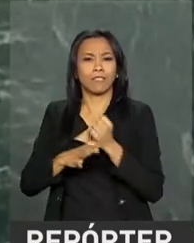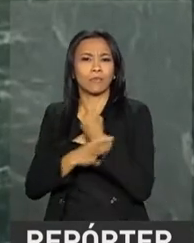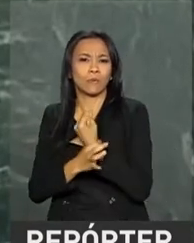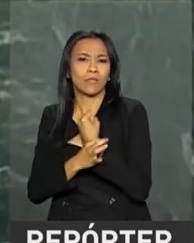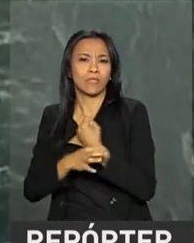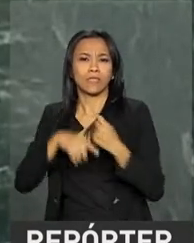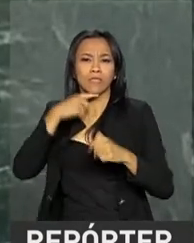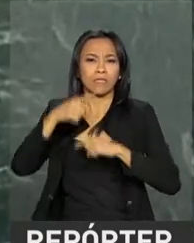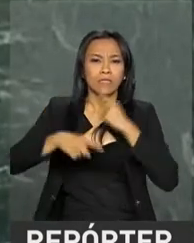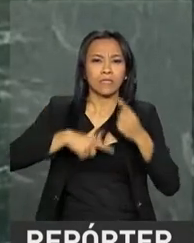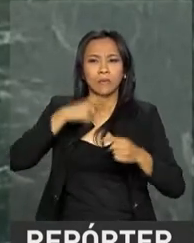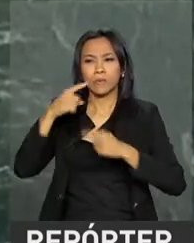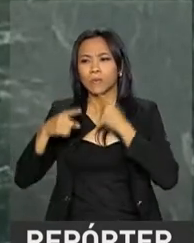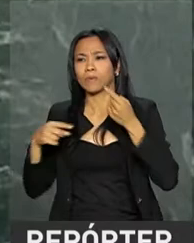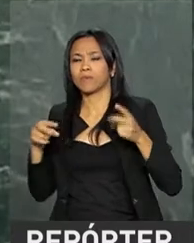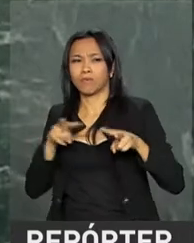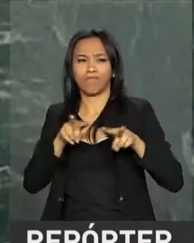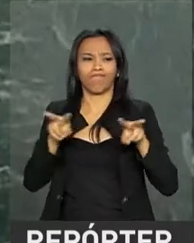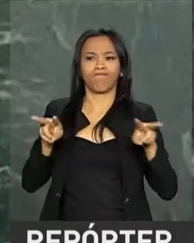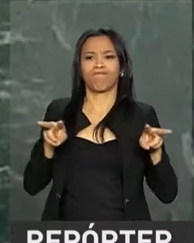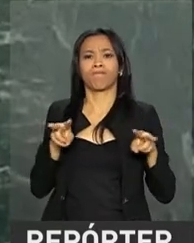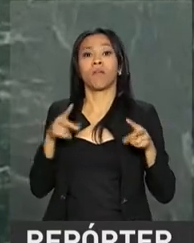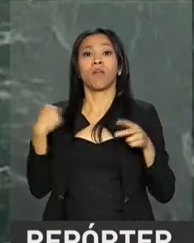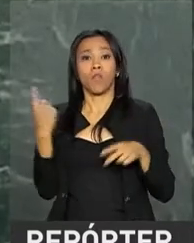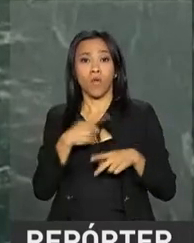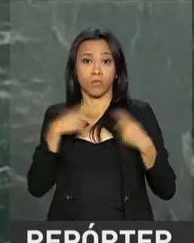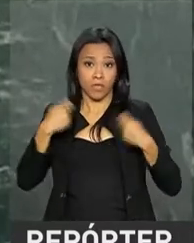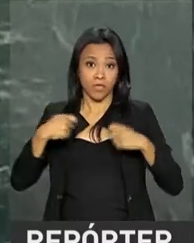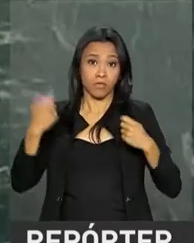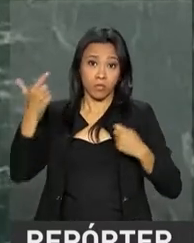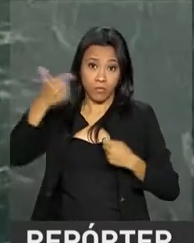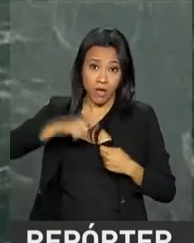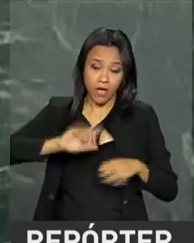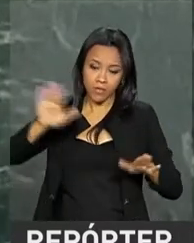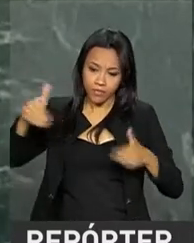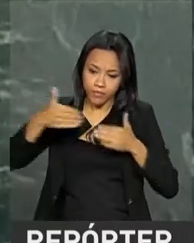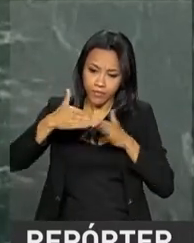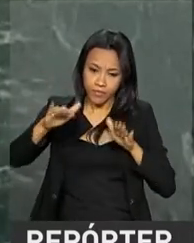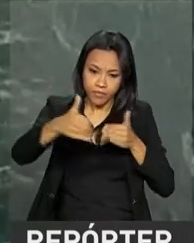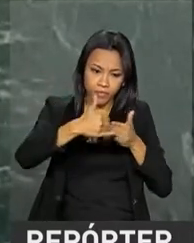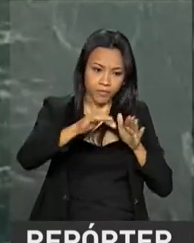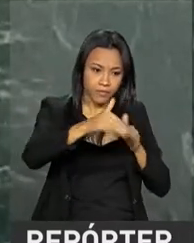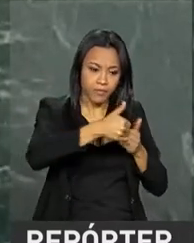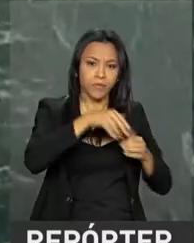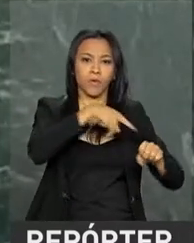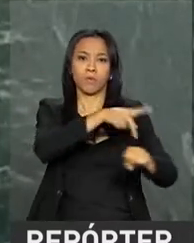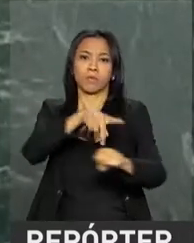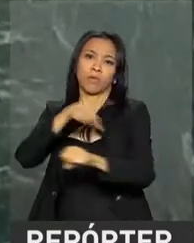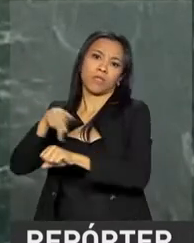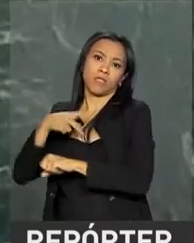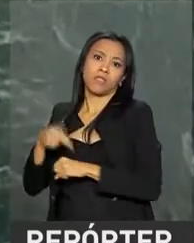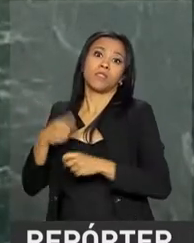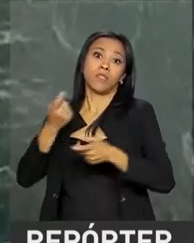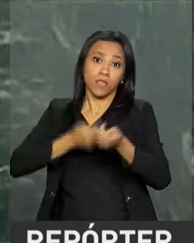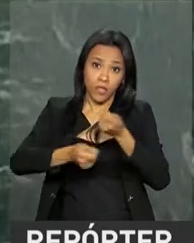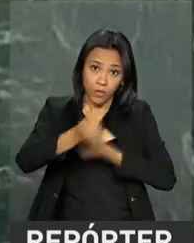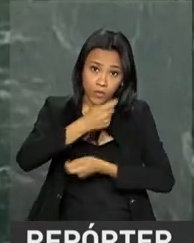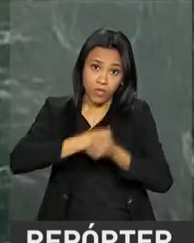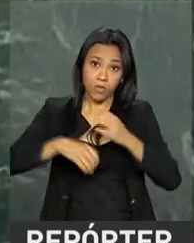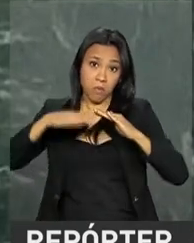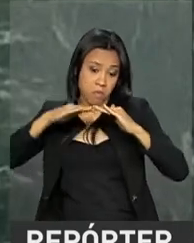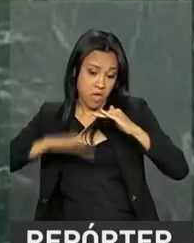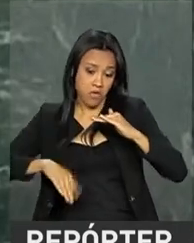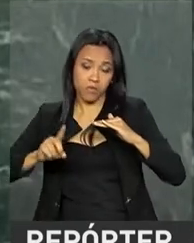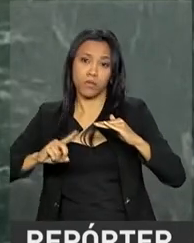necessitamos de mais de clô macia e negociação nunca menos de mais